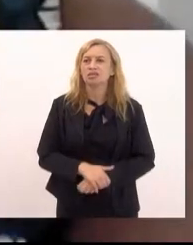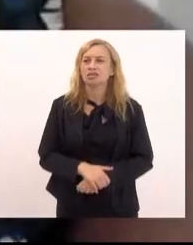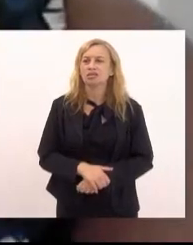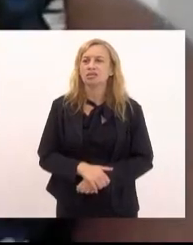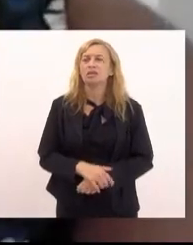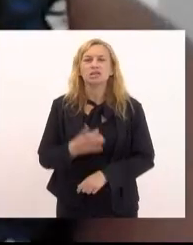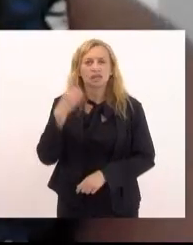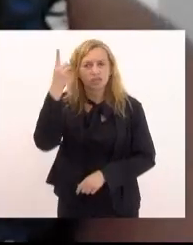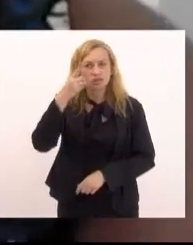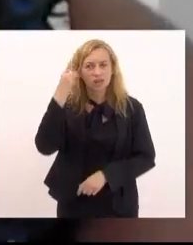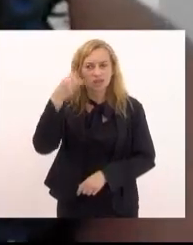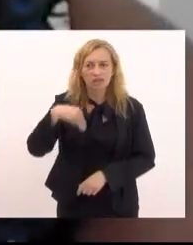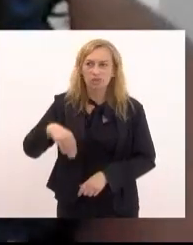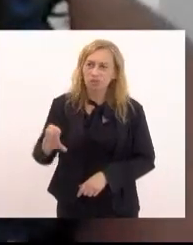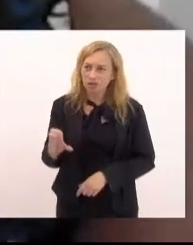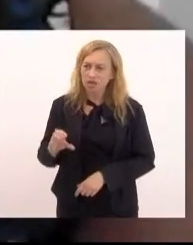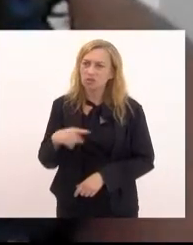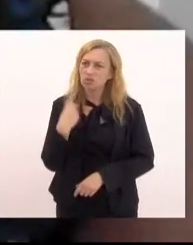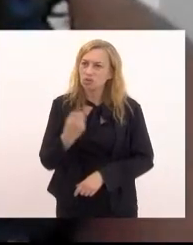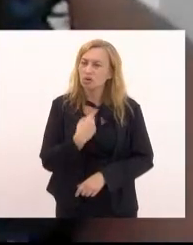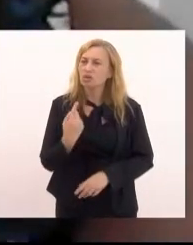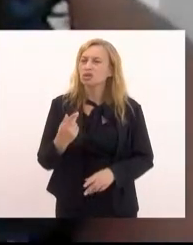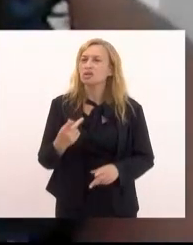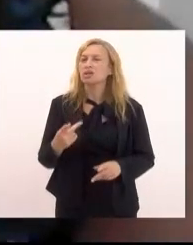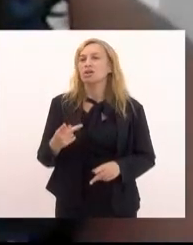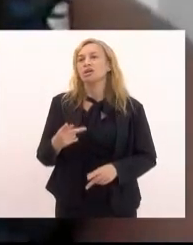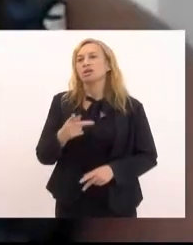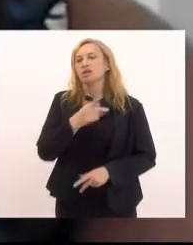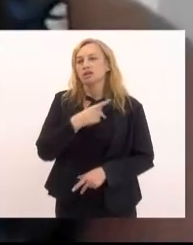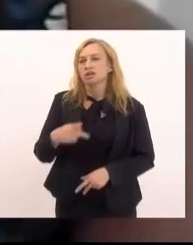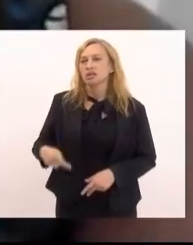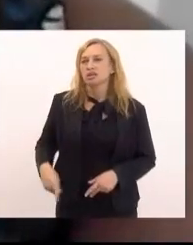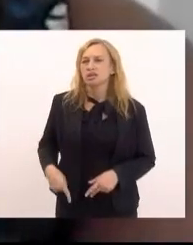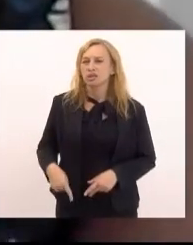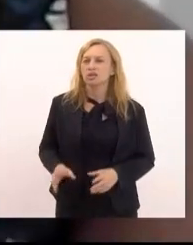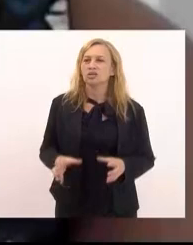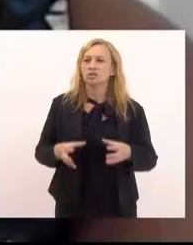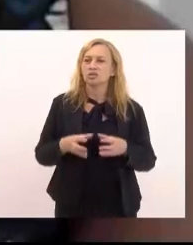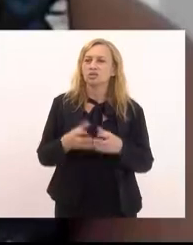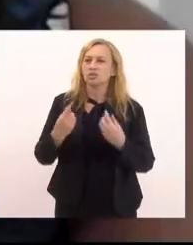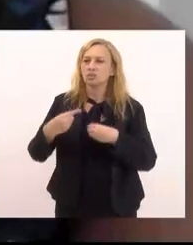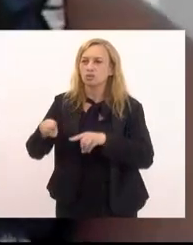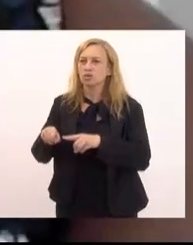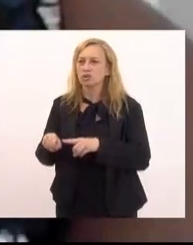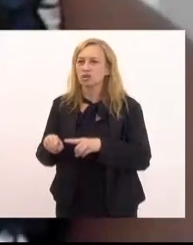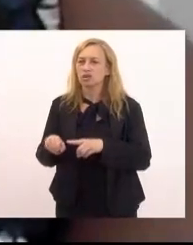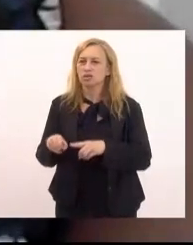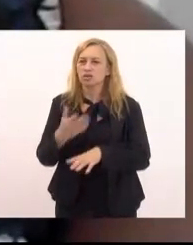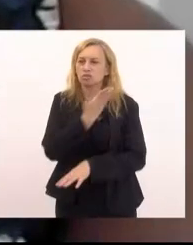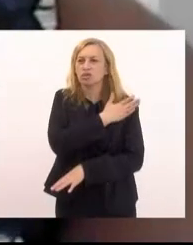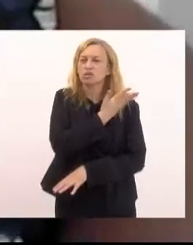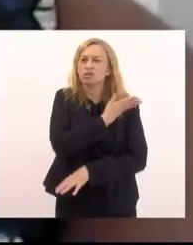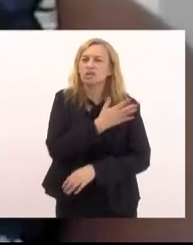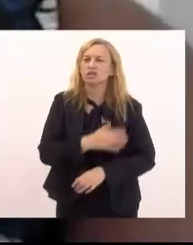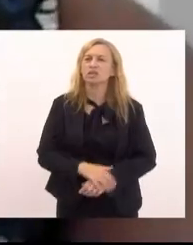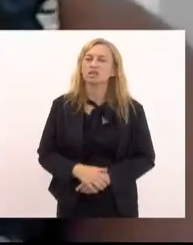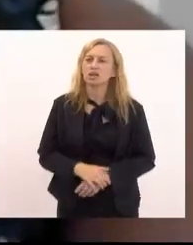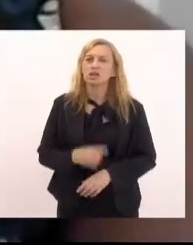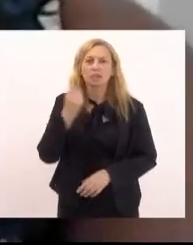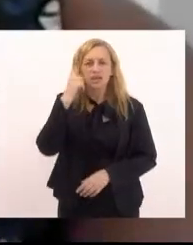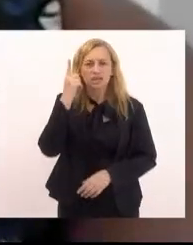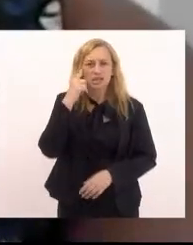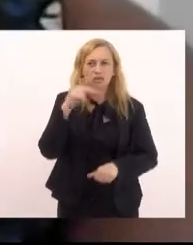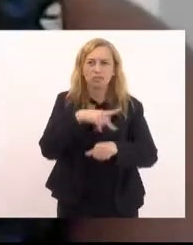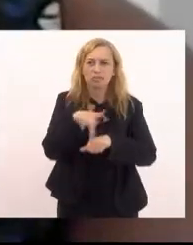pelo deputado Carlos Mink, nosso presidente na Comissão de Combate às Discriminações, pensando o quanto esse